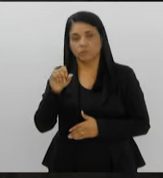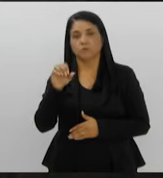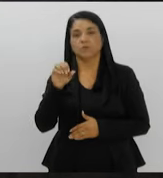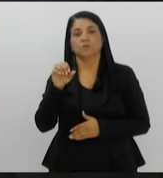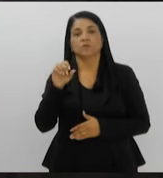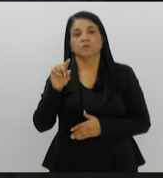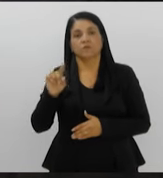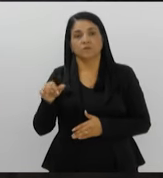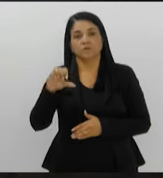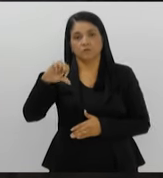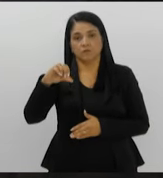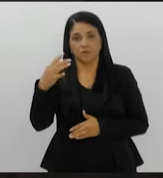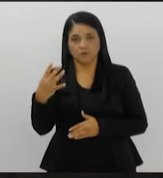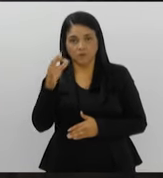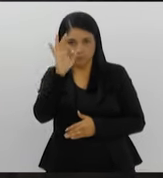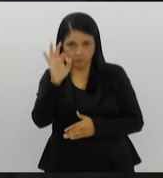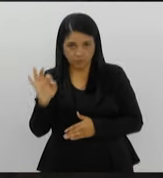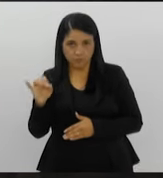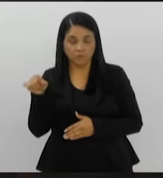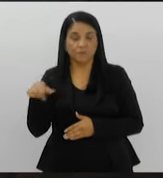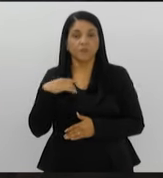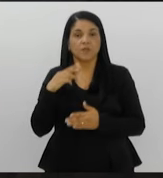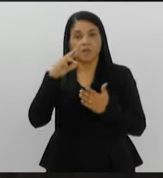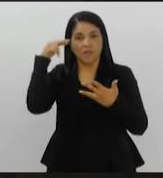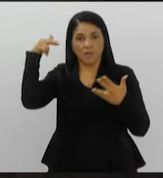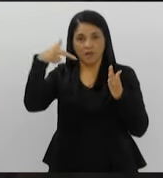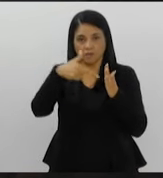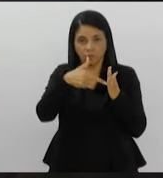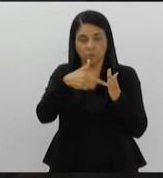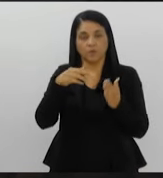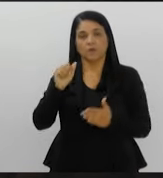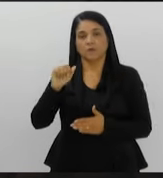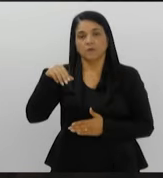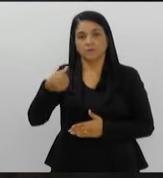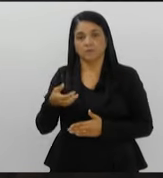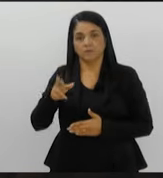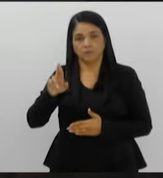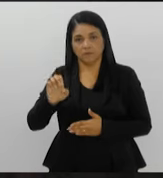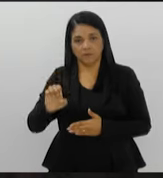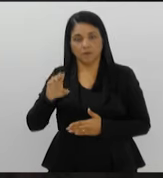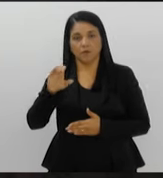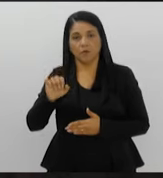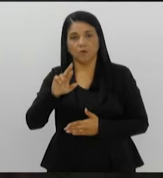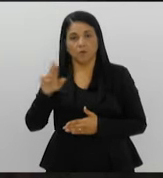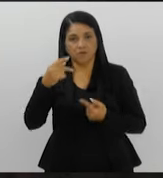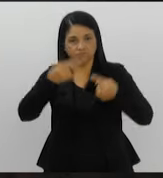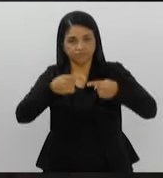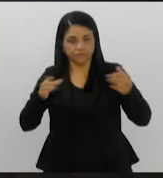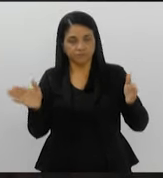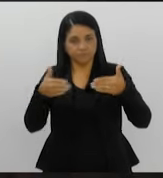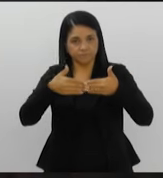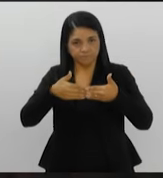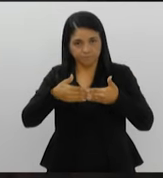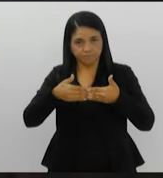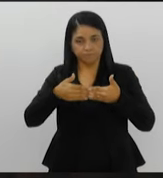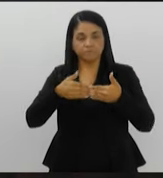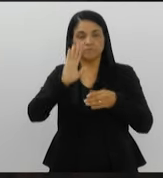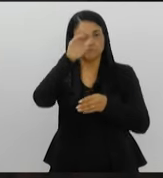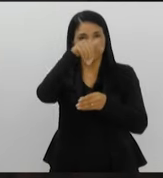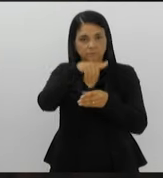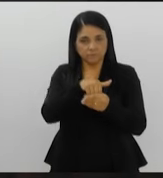18,94%. Relator, deputado André Correia. Em discussão, não havendo quem queira discutir, encerrada a discussão.